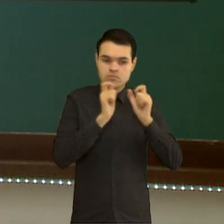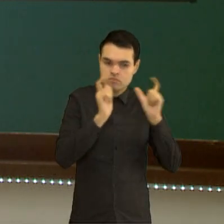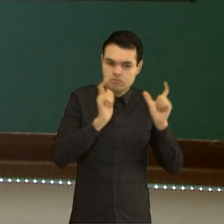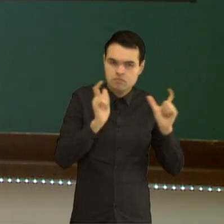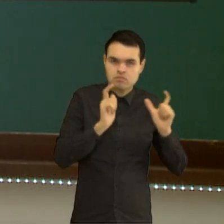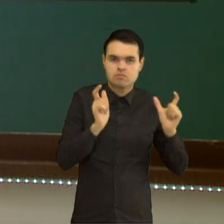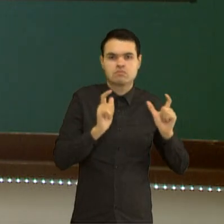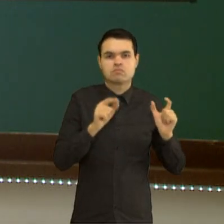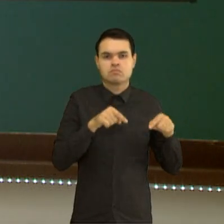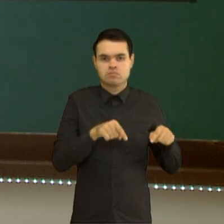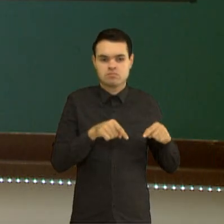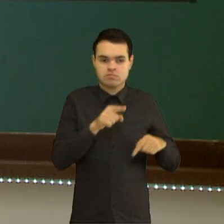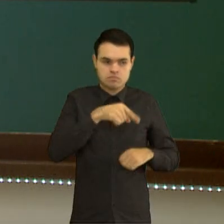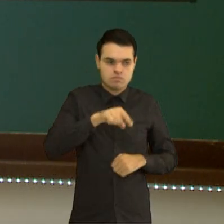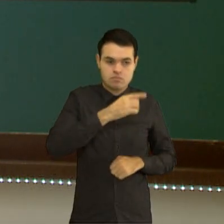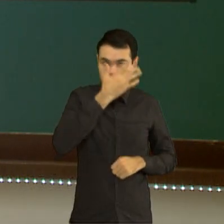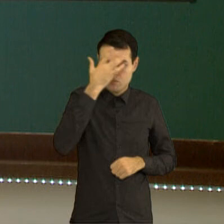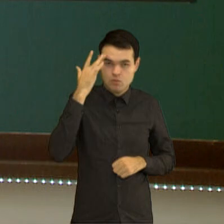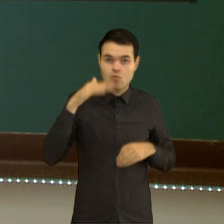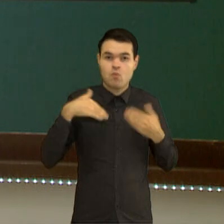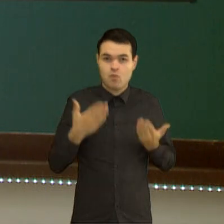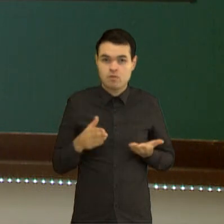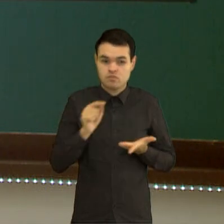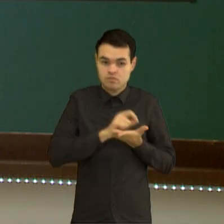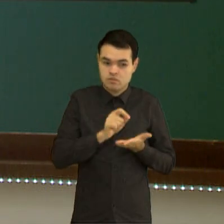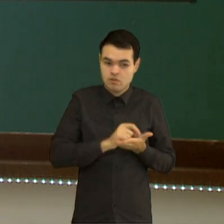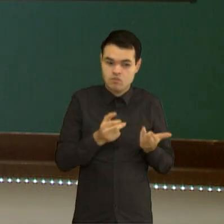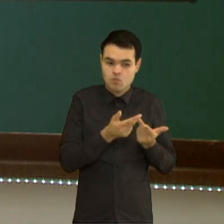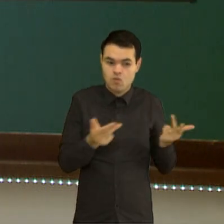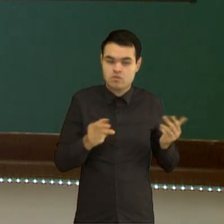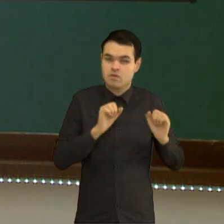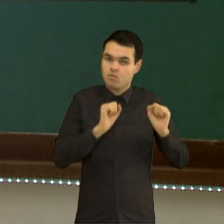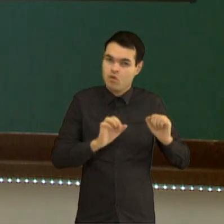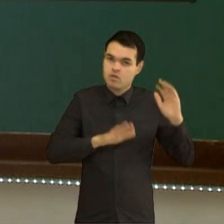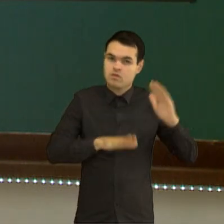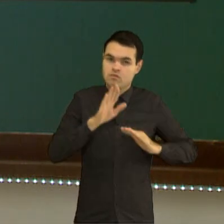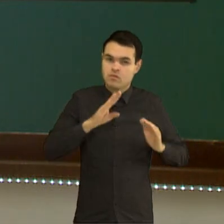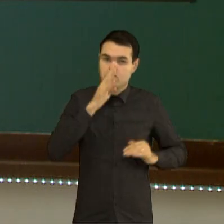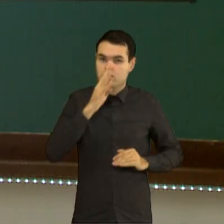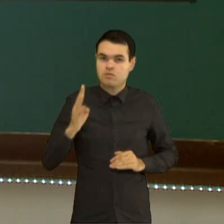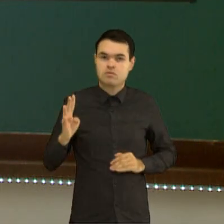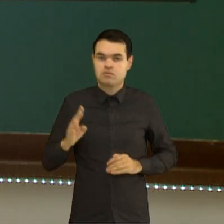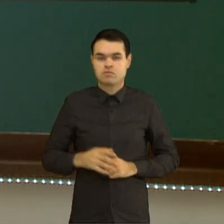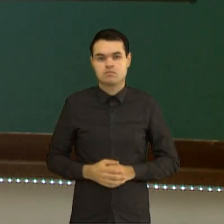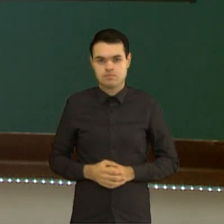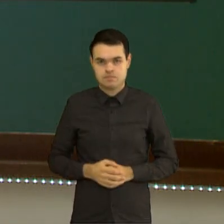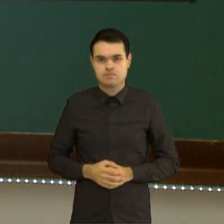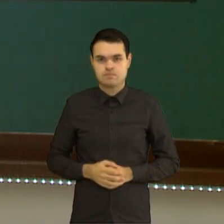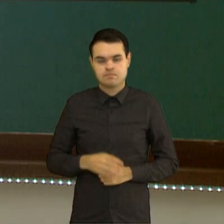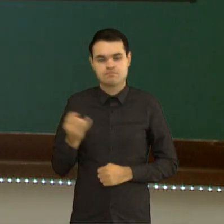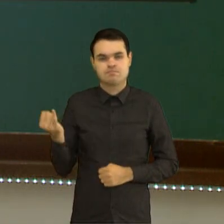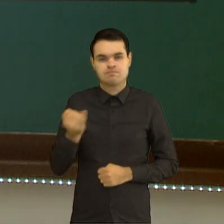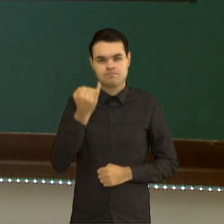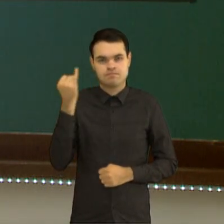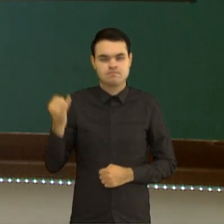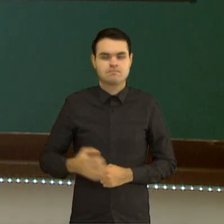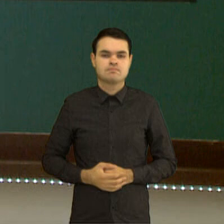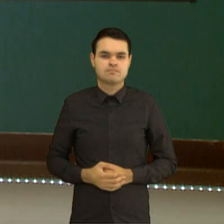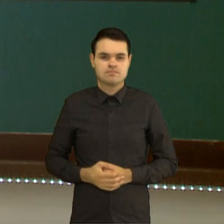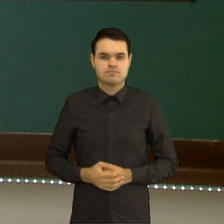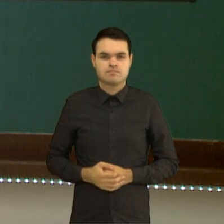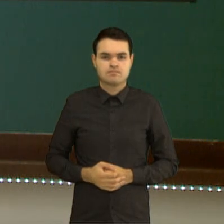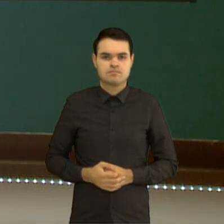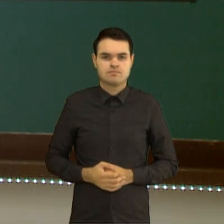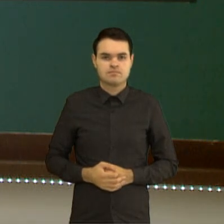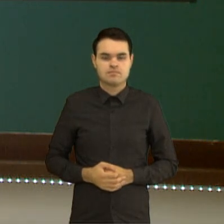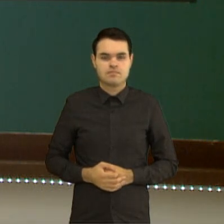alertar as pessoas quando escrevem algo que possa ser ofensivo. Super importante isso. Então,